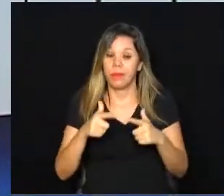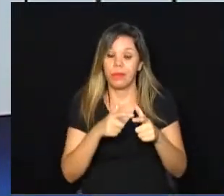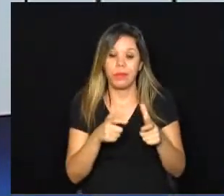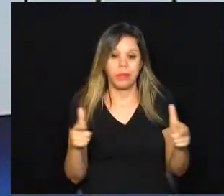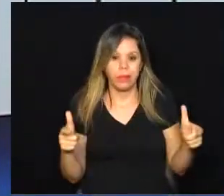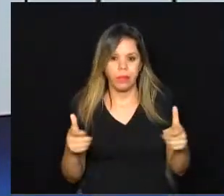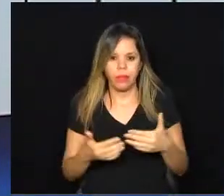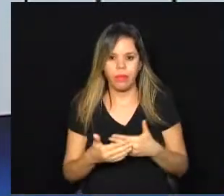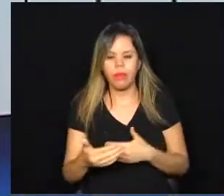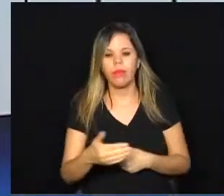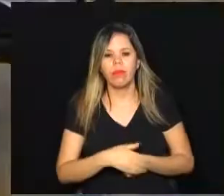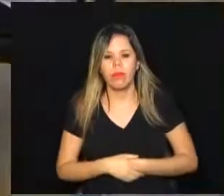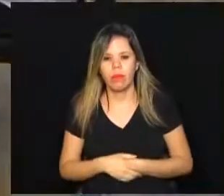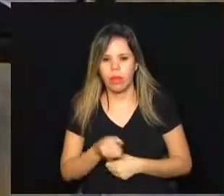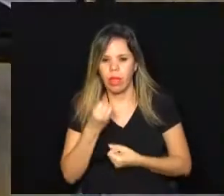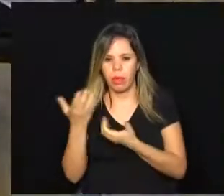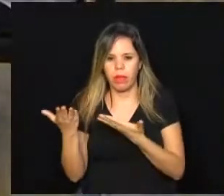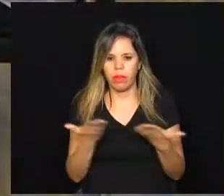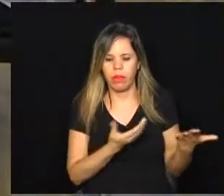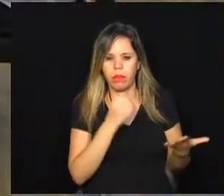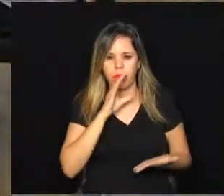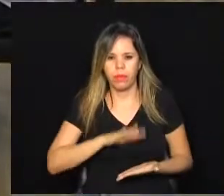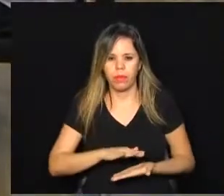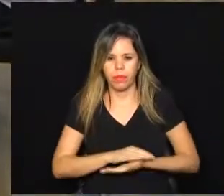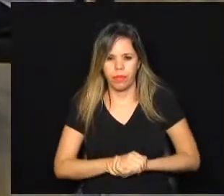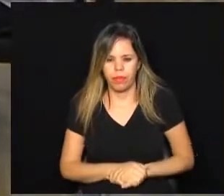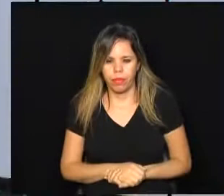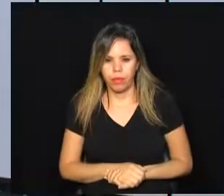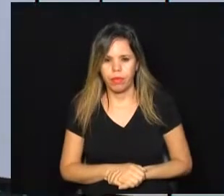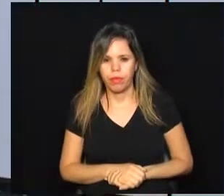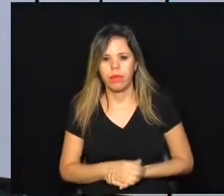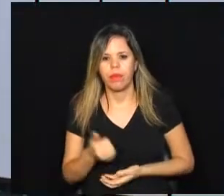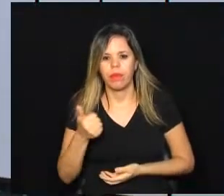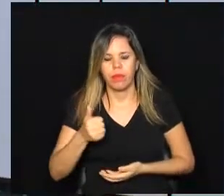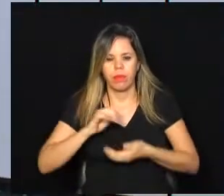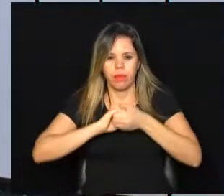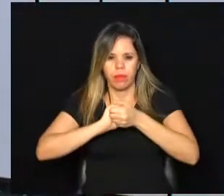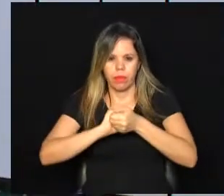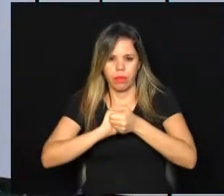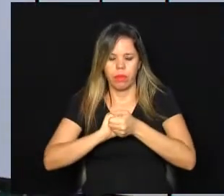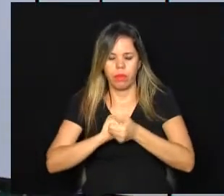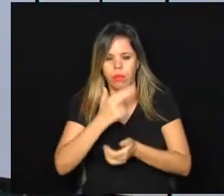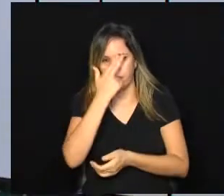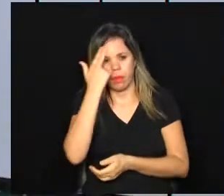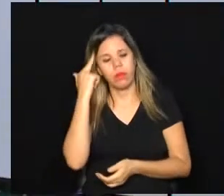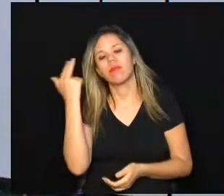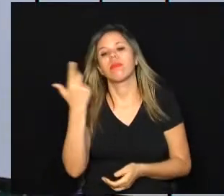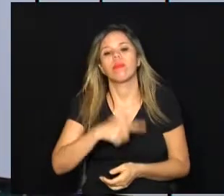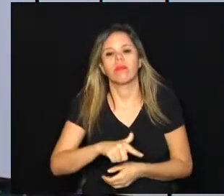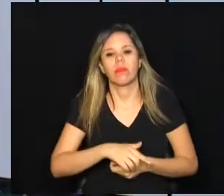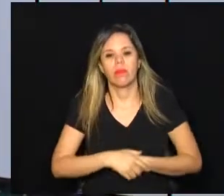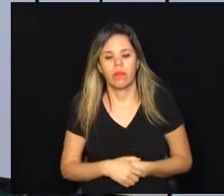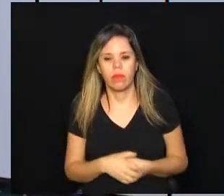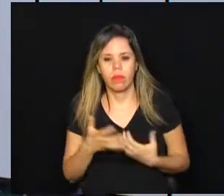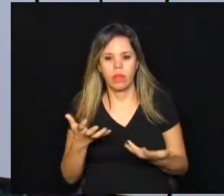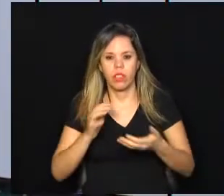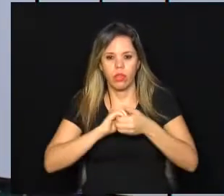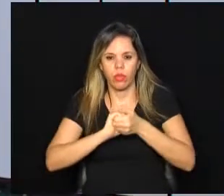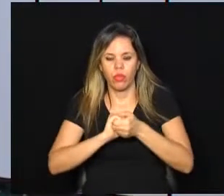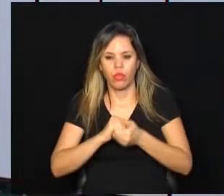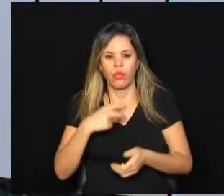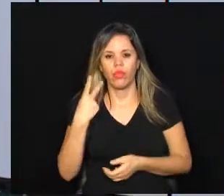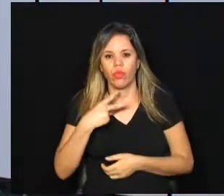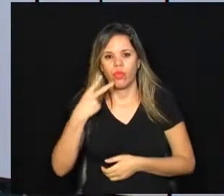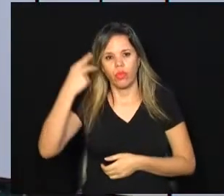pela frente, né? Seja bem-vindo e boa tarde. Boa tarde. Primeiro, cumprimentá-lo, Gabriel, mais uma vez. Quero cumprimentar o vereador